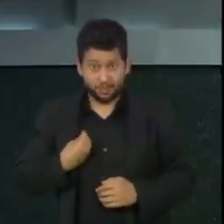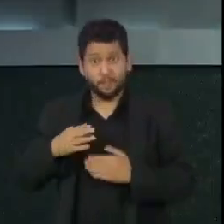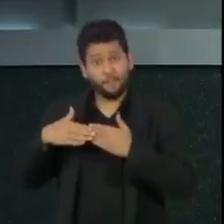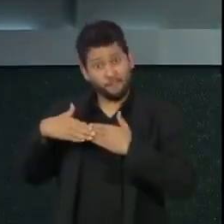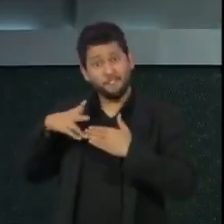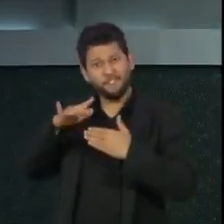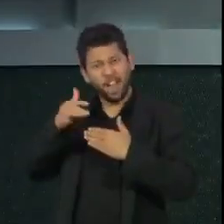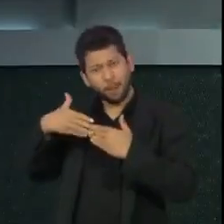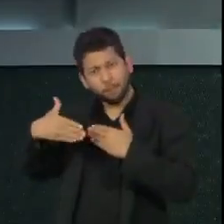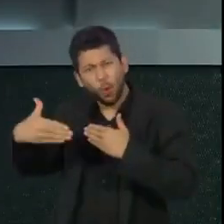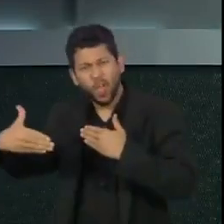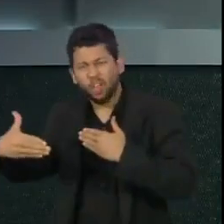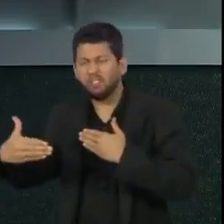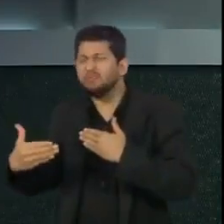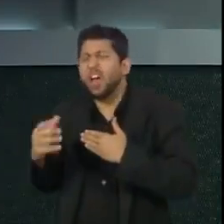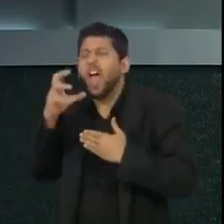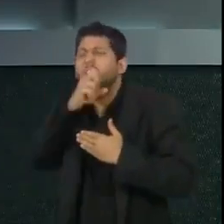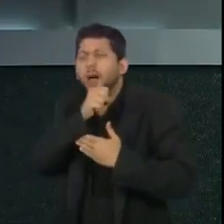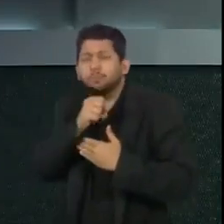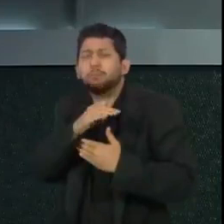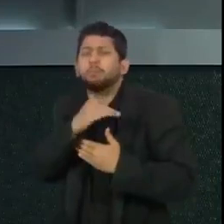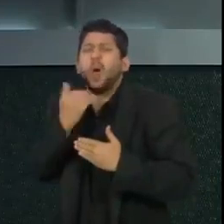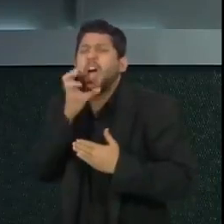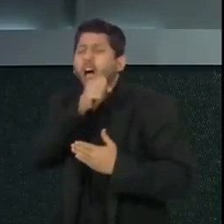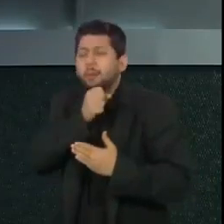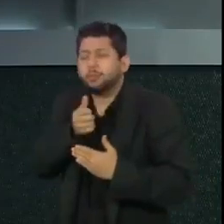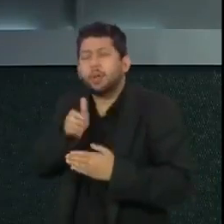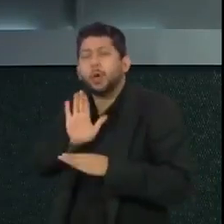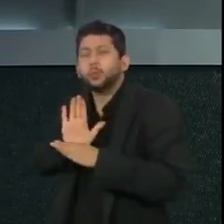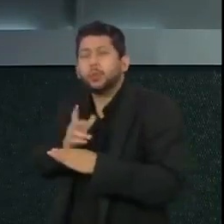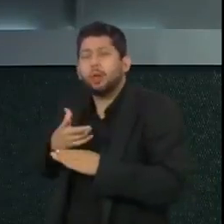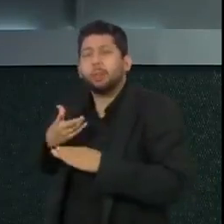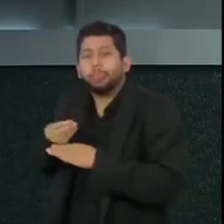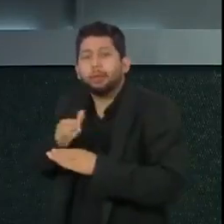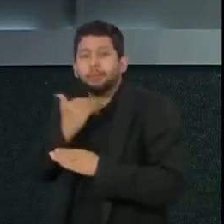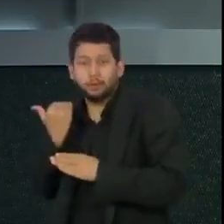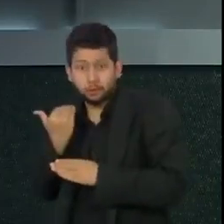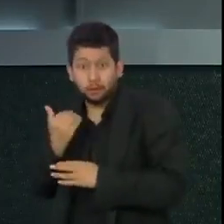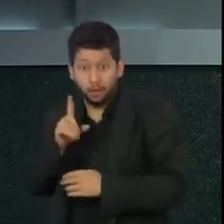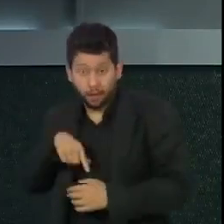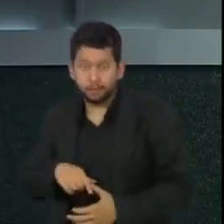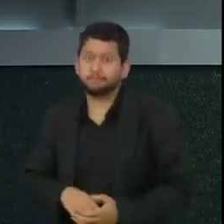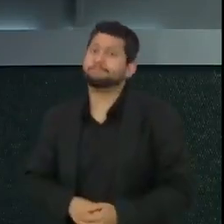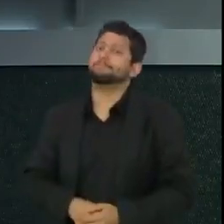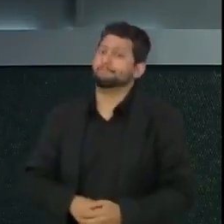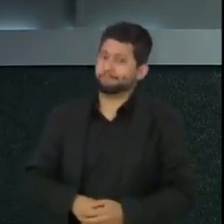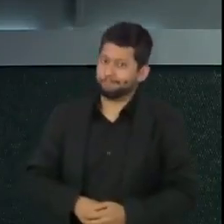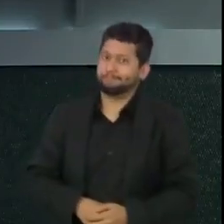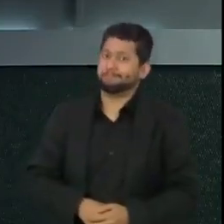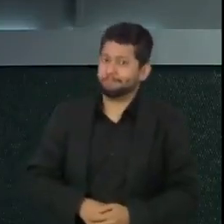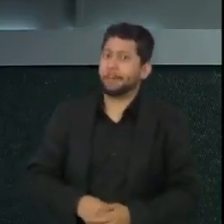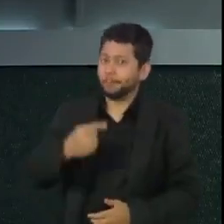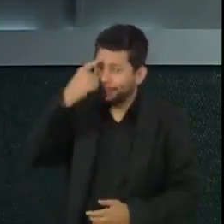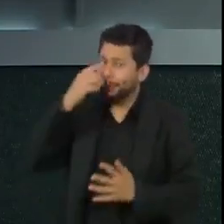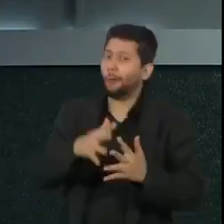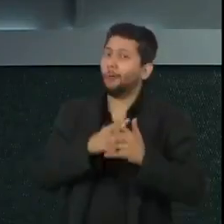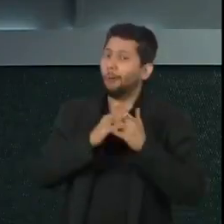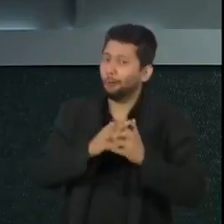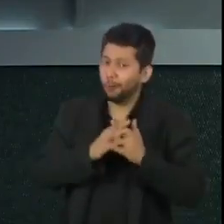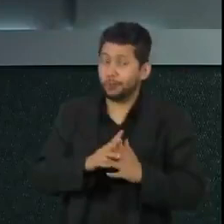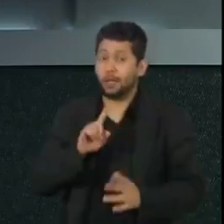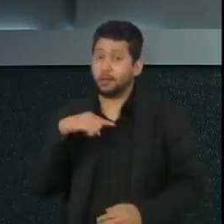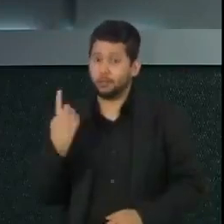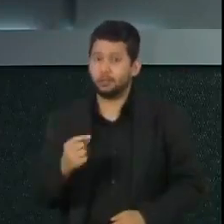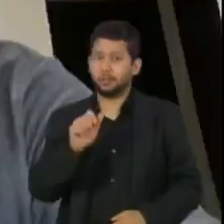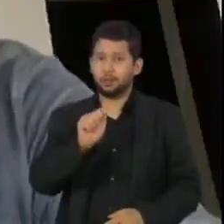Não tem nada a ver, por isso que ontem, né, até a gente ficou bastante feliz, porque a CPI leu uma nota oficial da Academia Nacional de